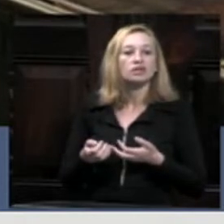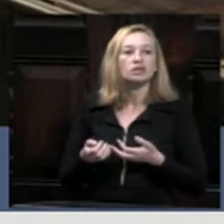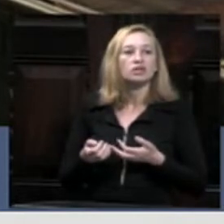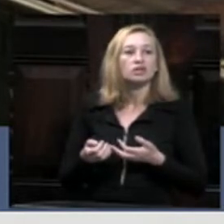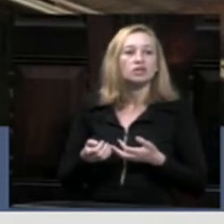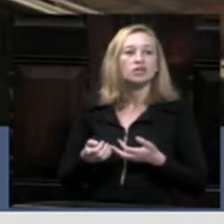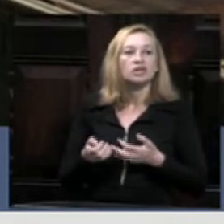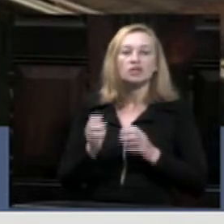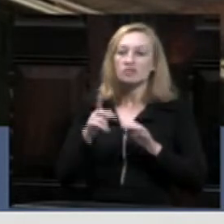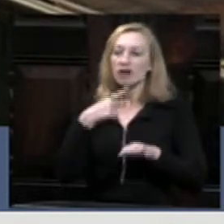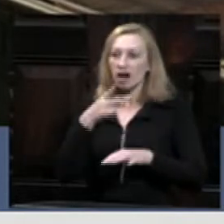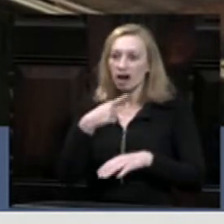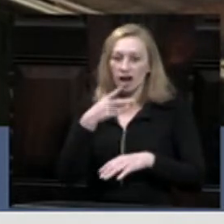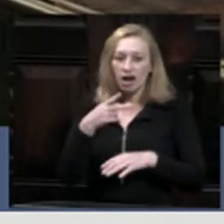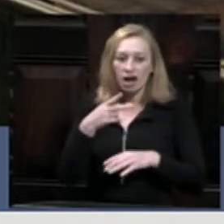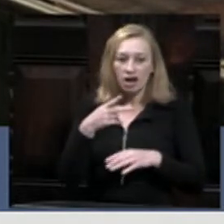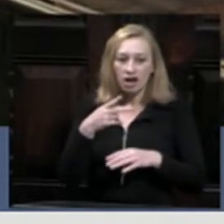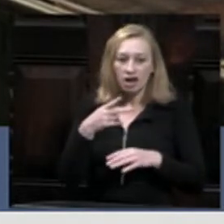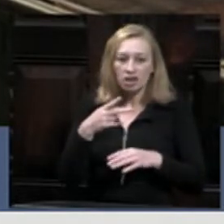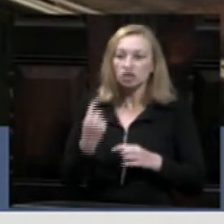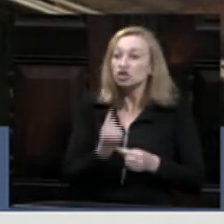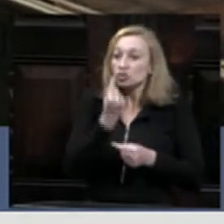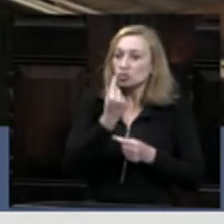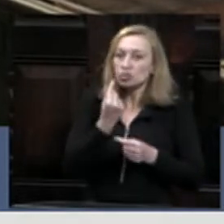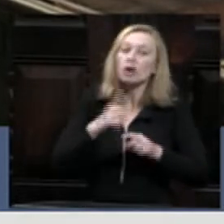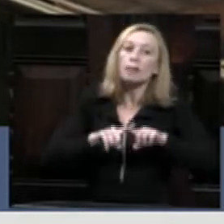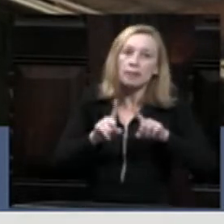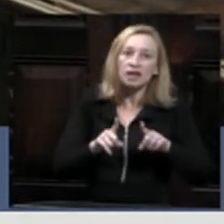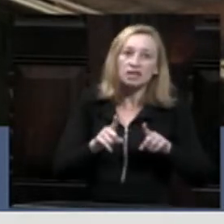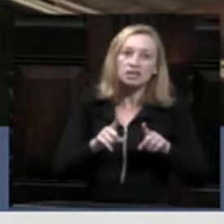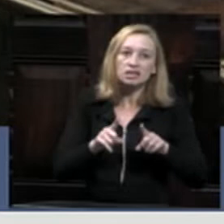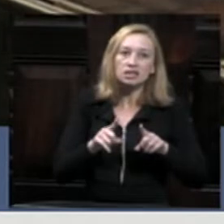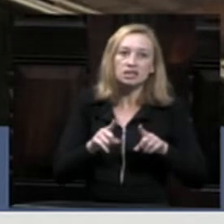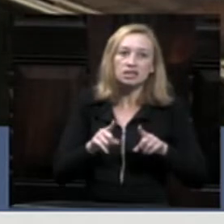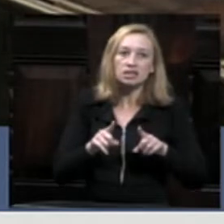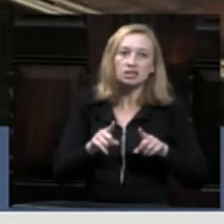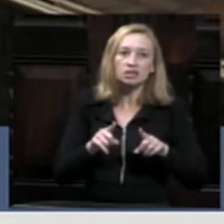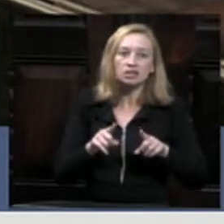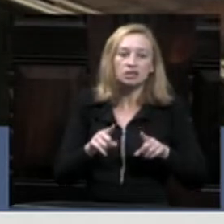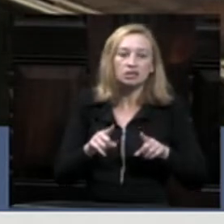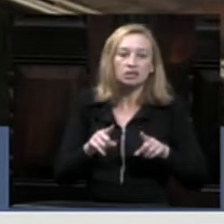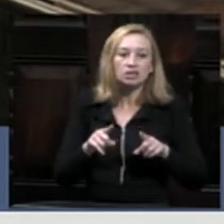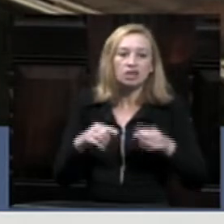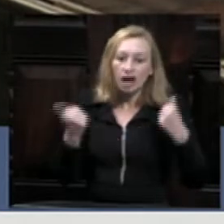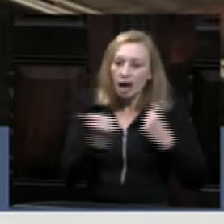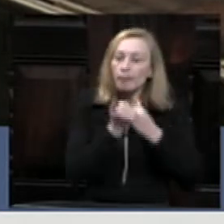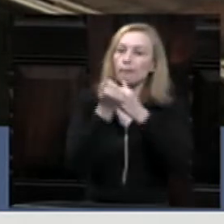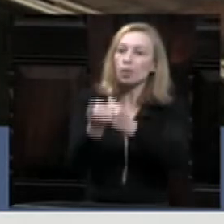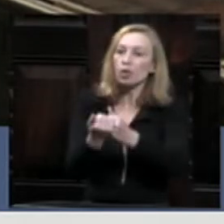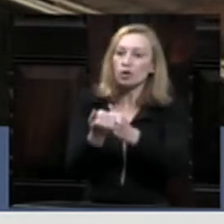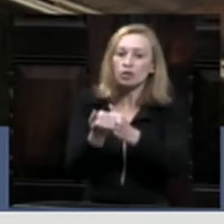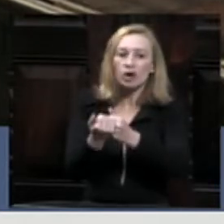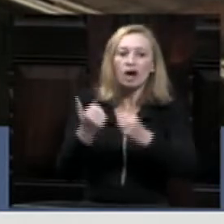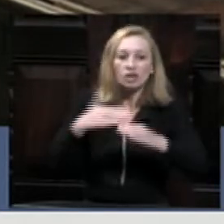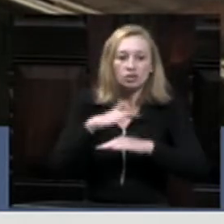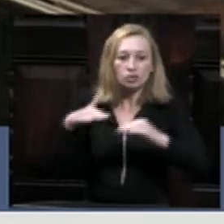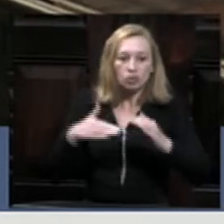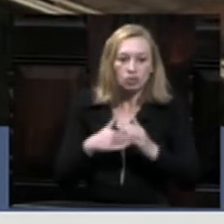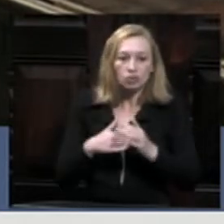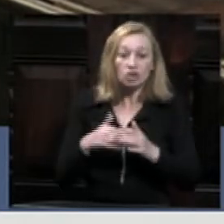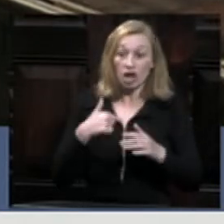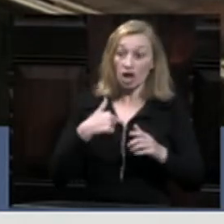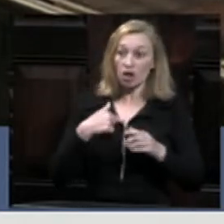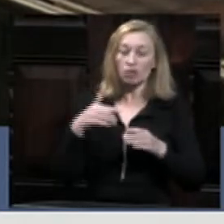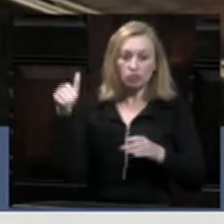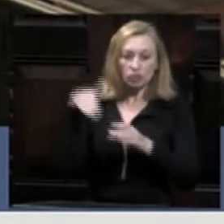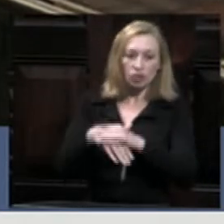dos candidatos e candidatas, mas publicamente aqui declarar todo o meu apoio. Não sou votante, eu sou membro da Academia de